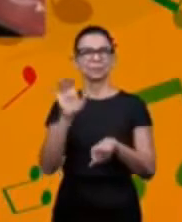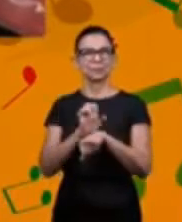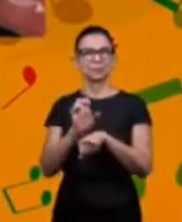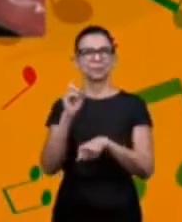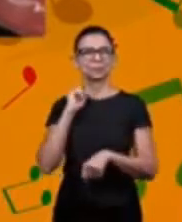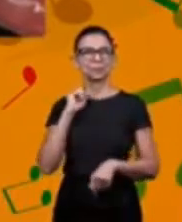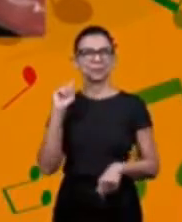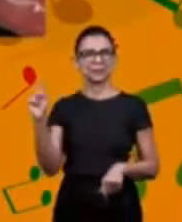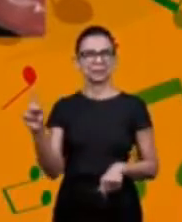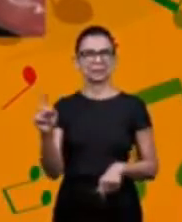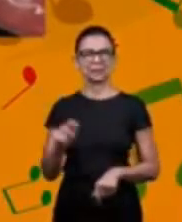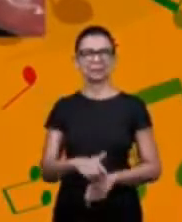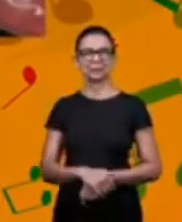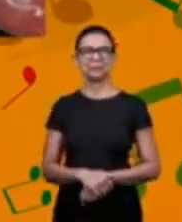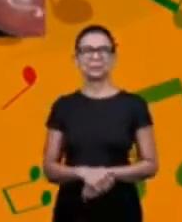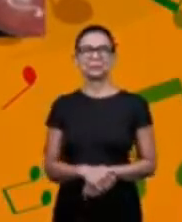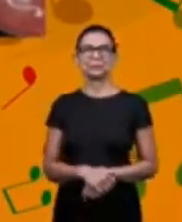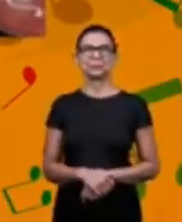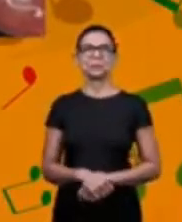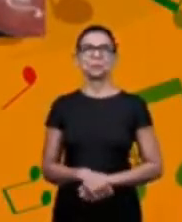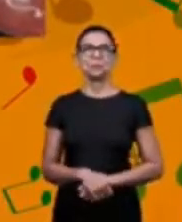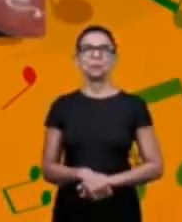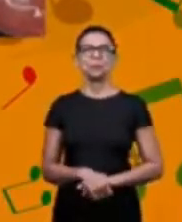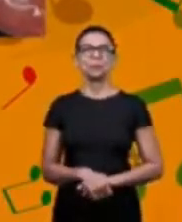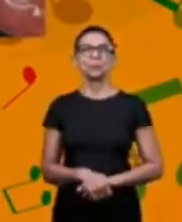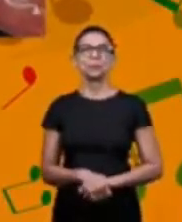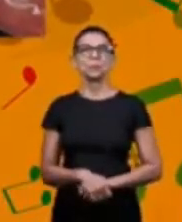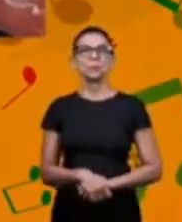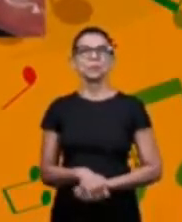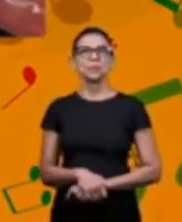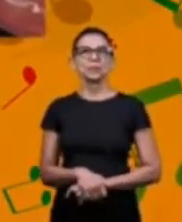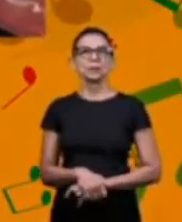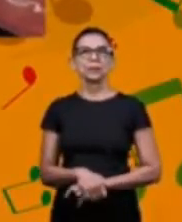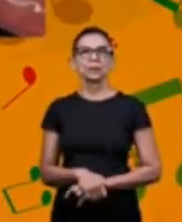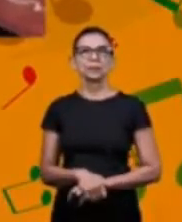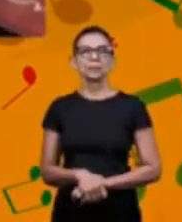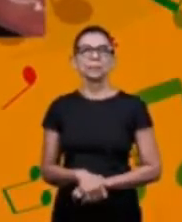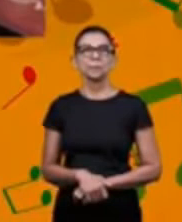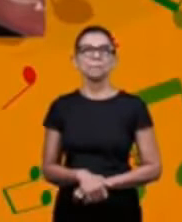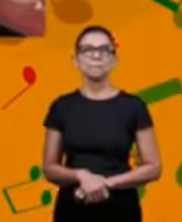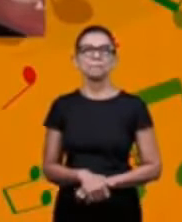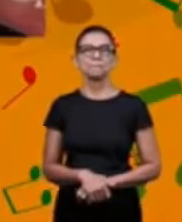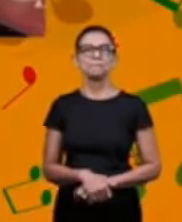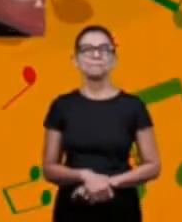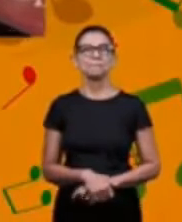Ana Luisa e Sabrina, de Ipatinha, Minas Gerais.